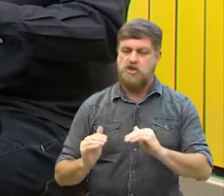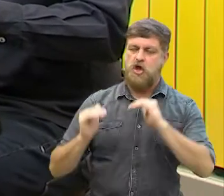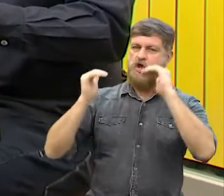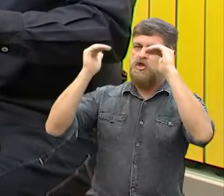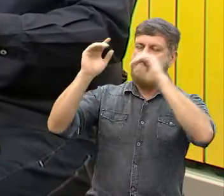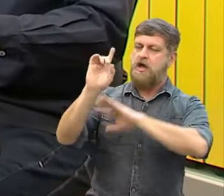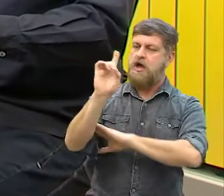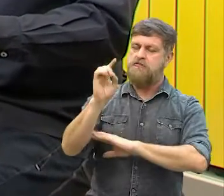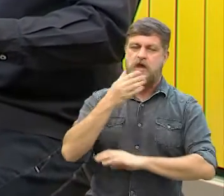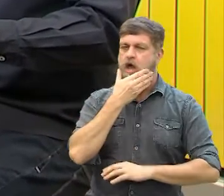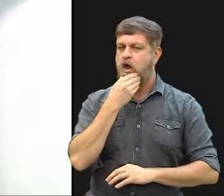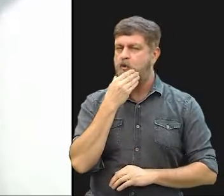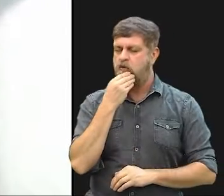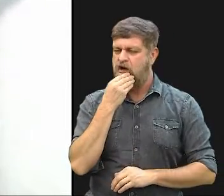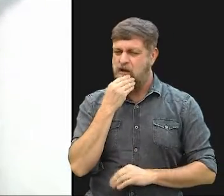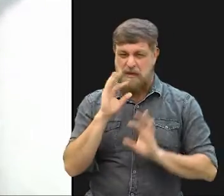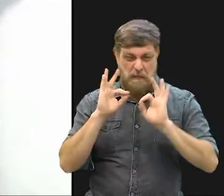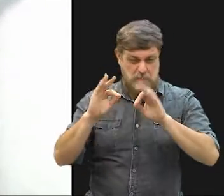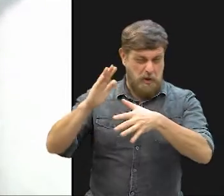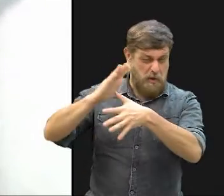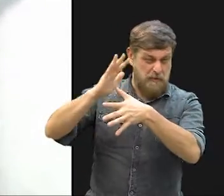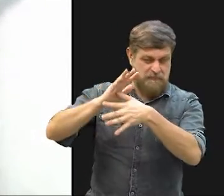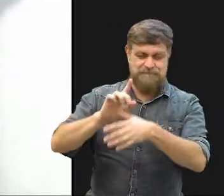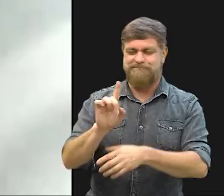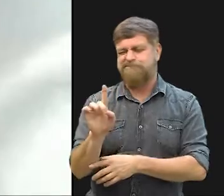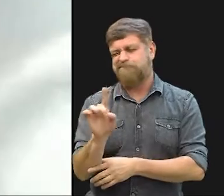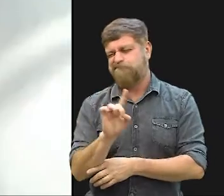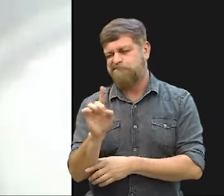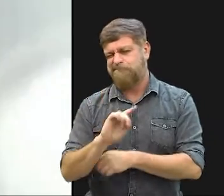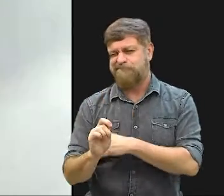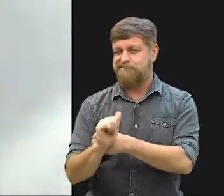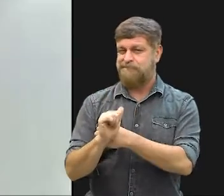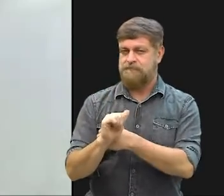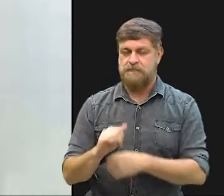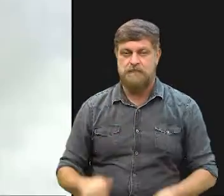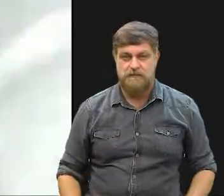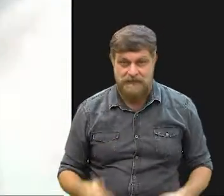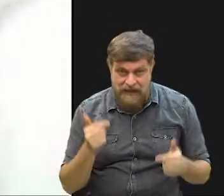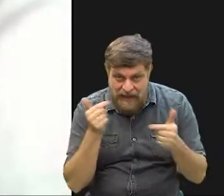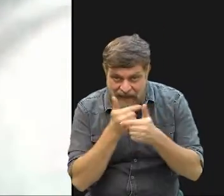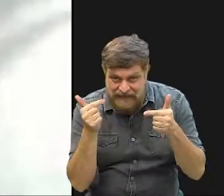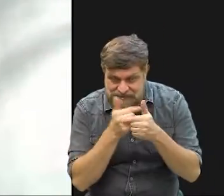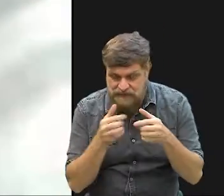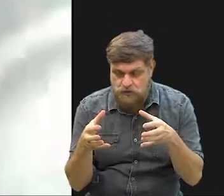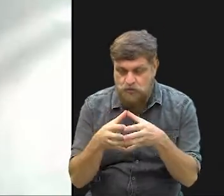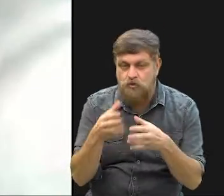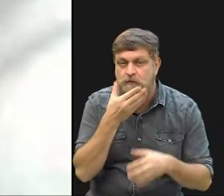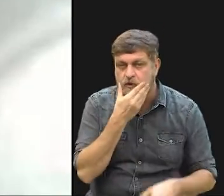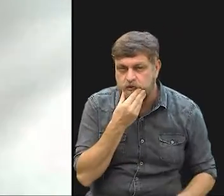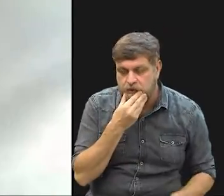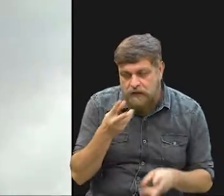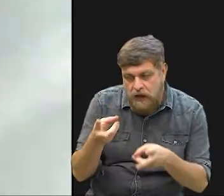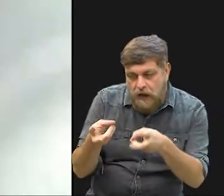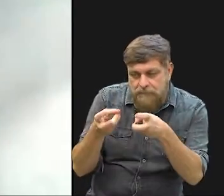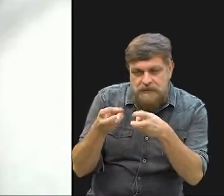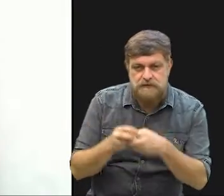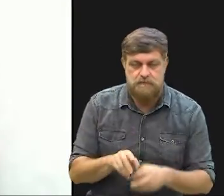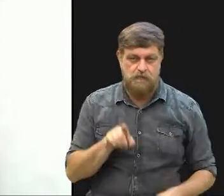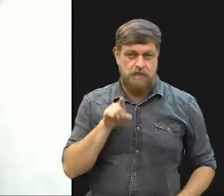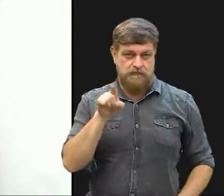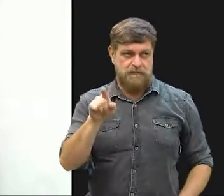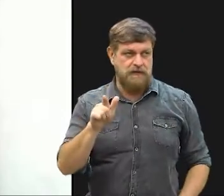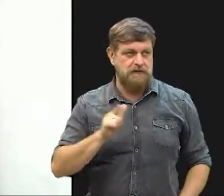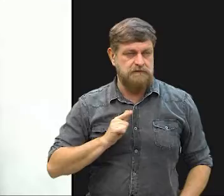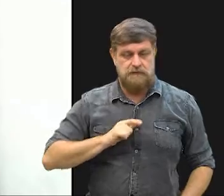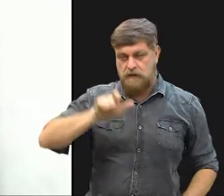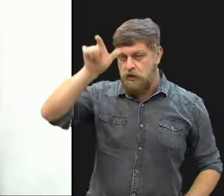não, do futebol masculino. Não. E engraçado que no masculino, não sei se você já percebeu que eles falam assim, fulano